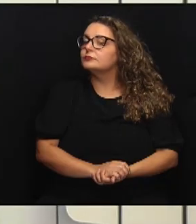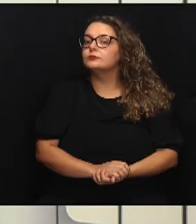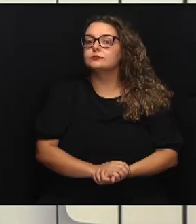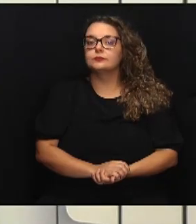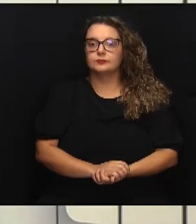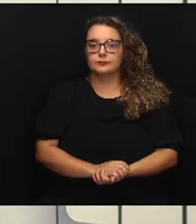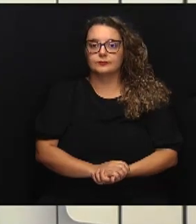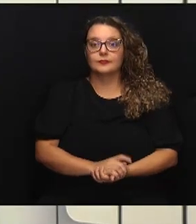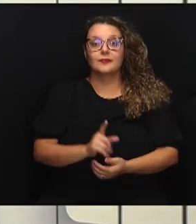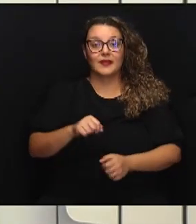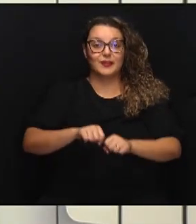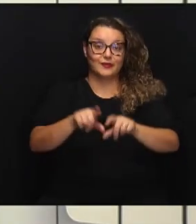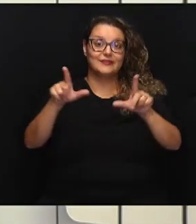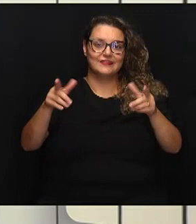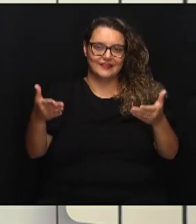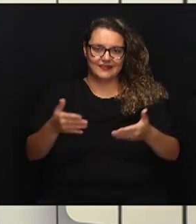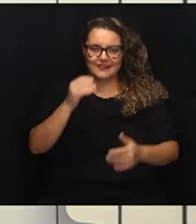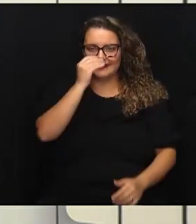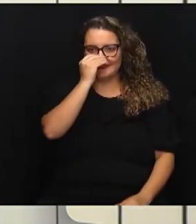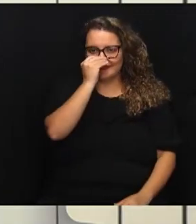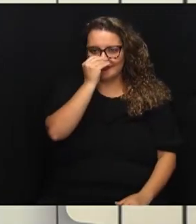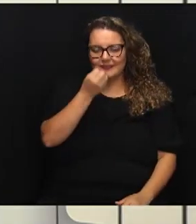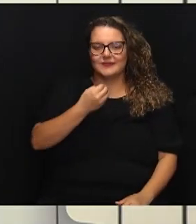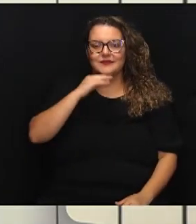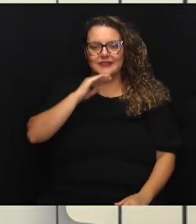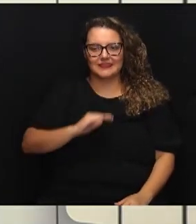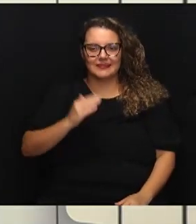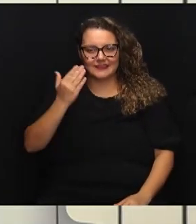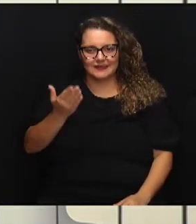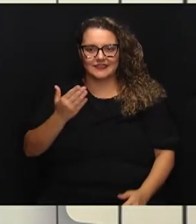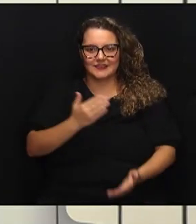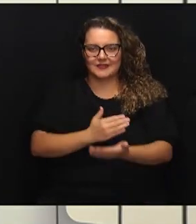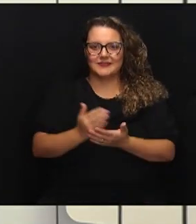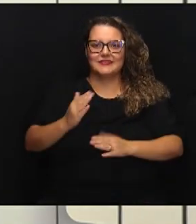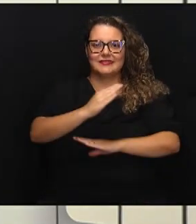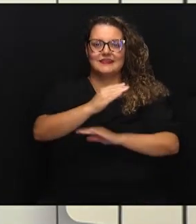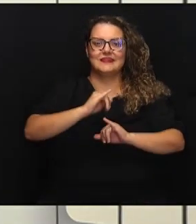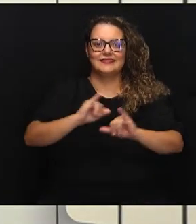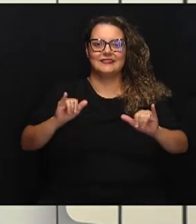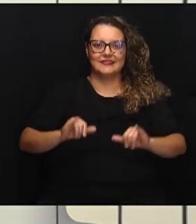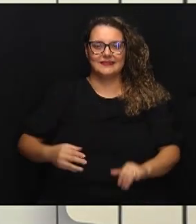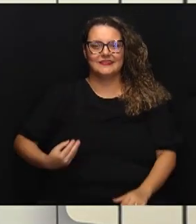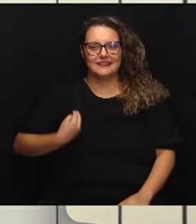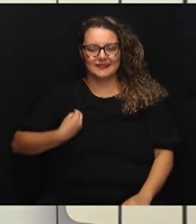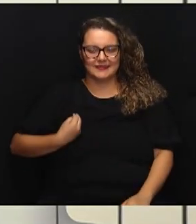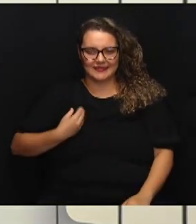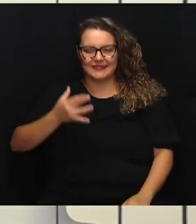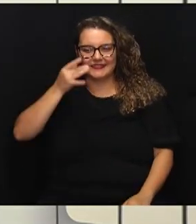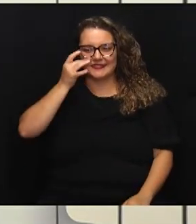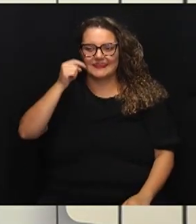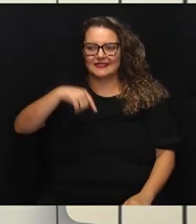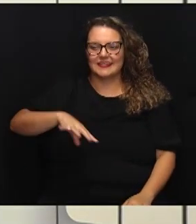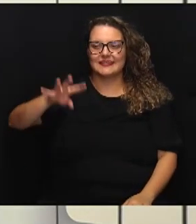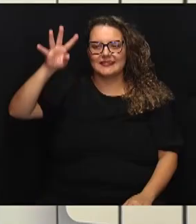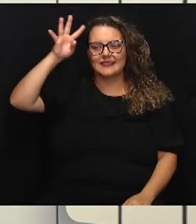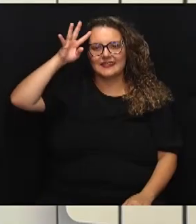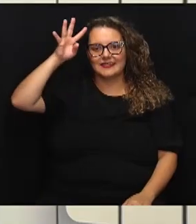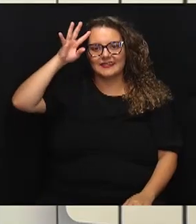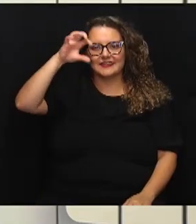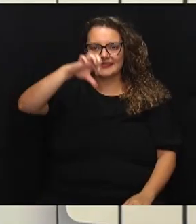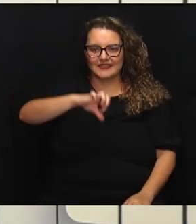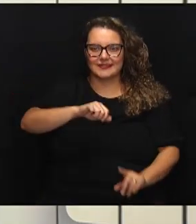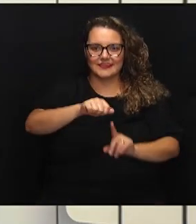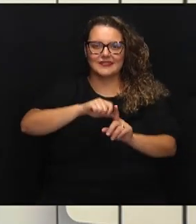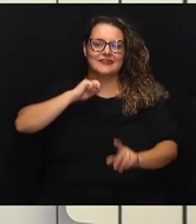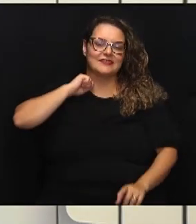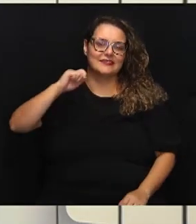Estes são os destaques de hoje. Boa tarde a você. Começa agora o Jornal Câmara Notícia ao vivo nesta quarta-feira, 9 de abril